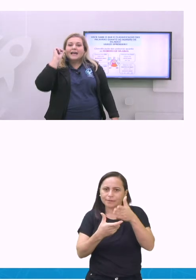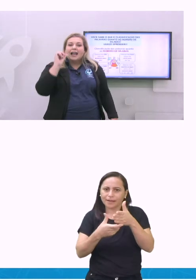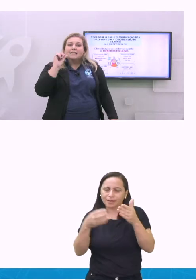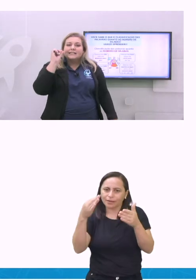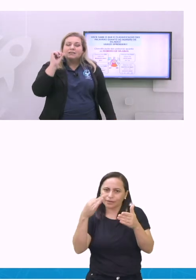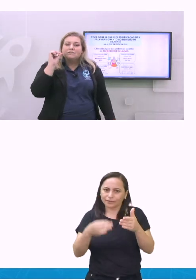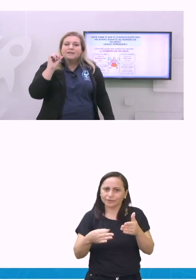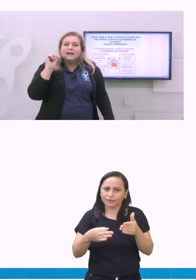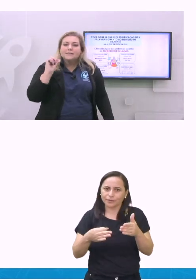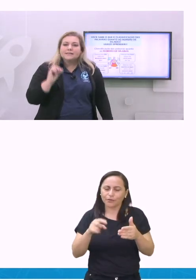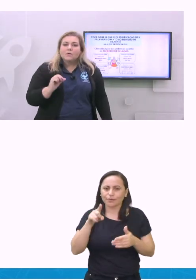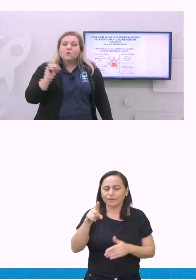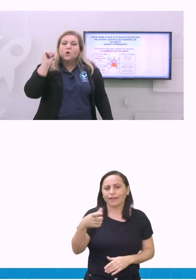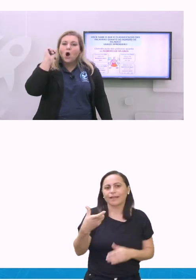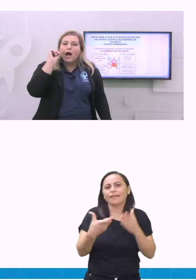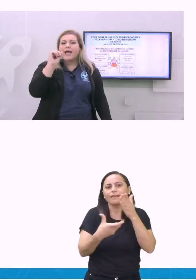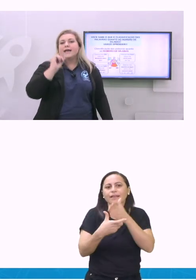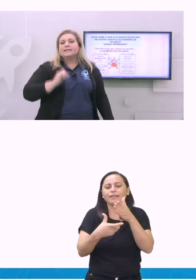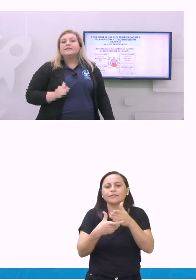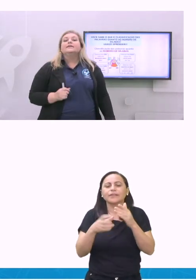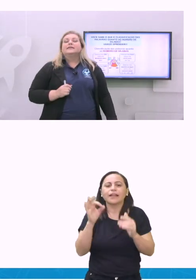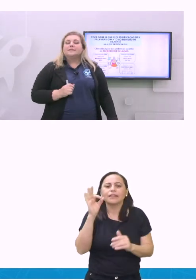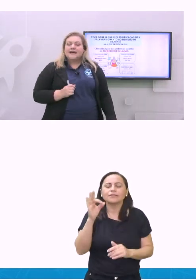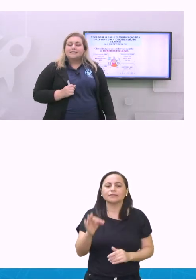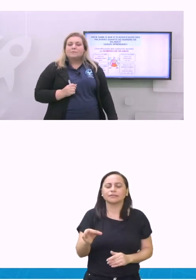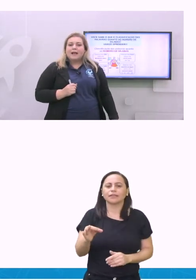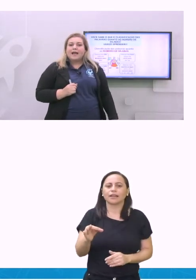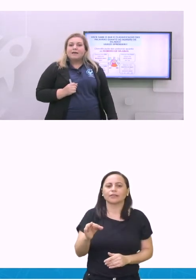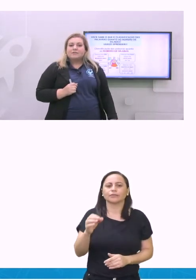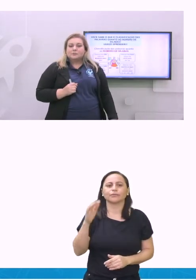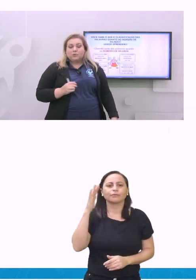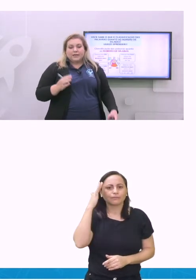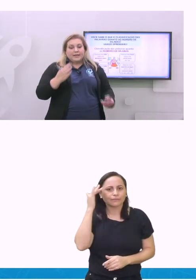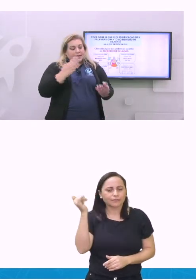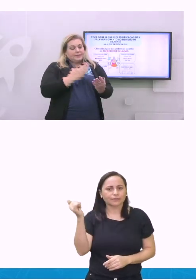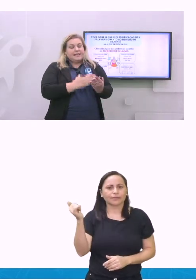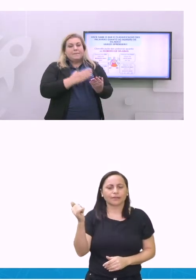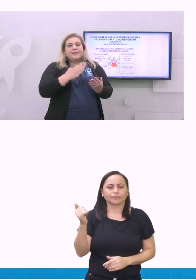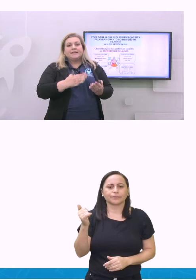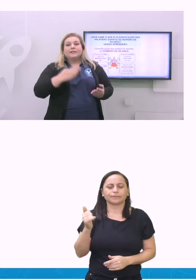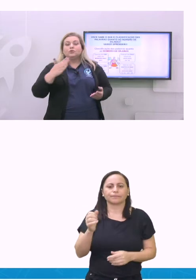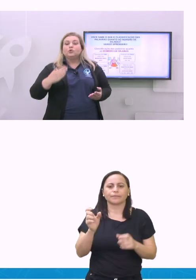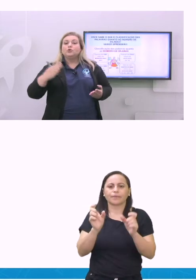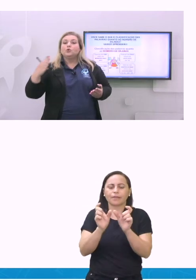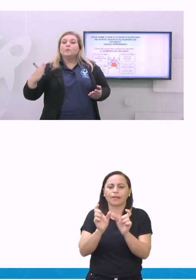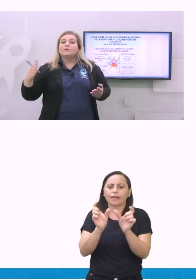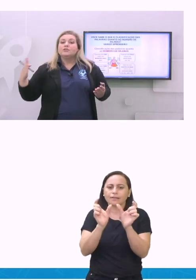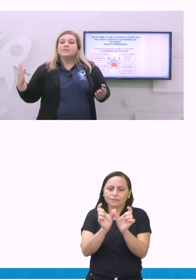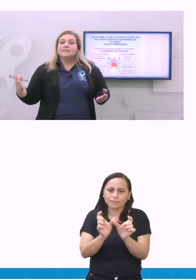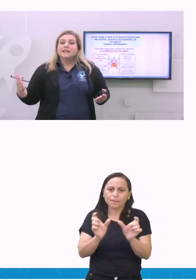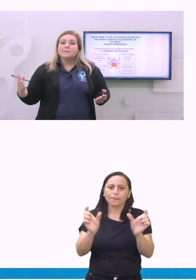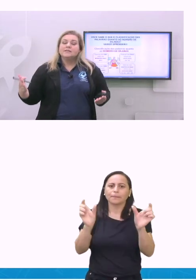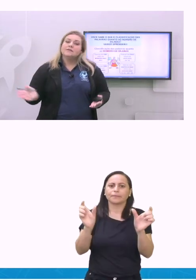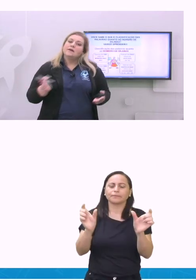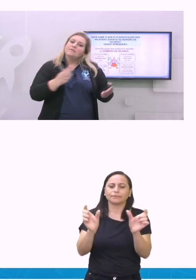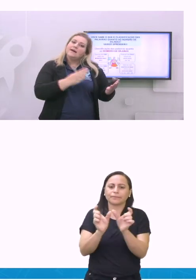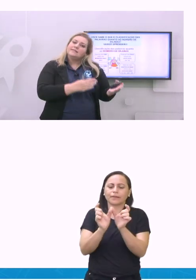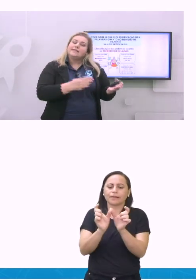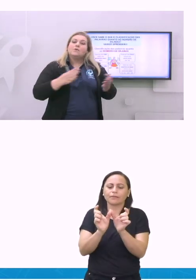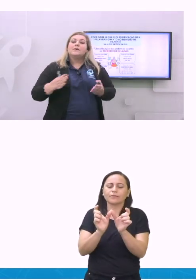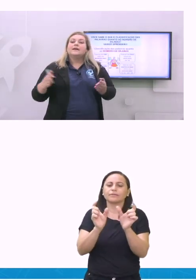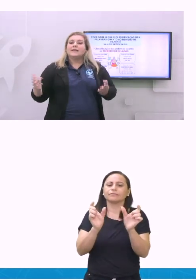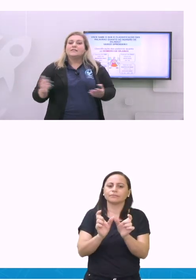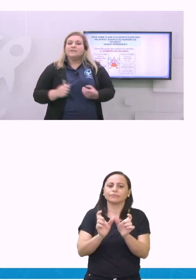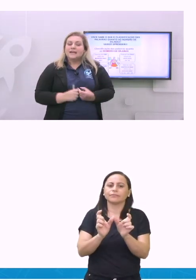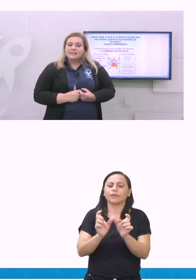a classificação correta das palavras, porque dependendo do número de sílabas, vai